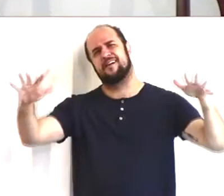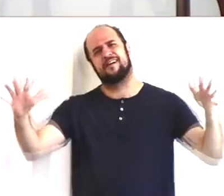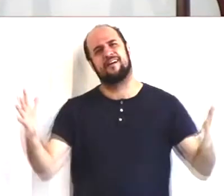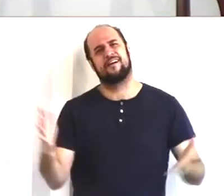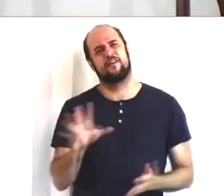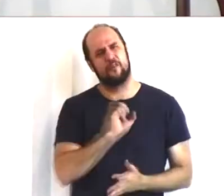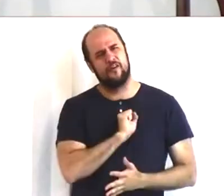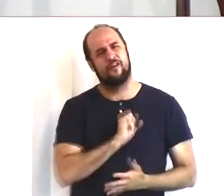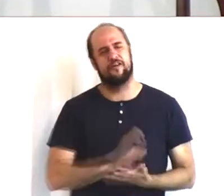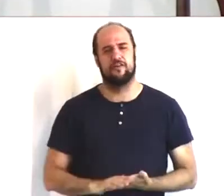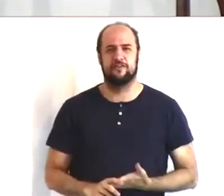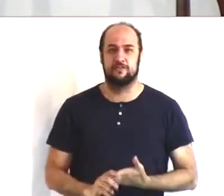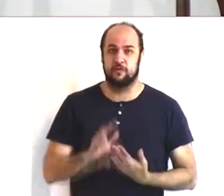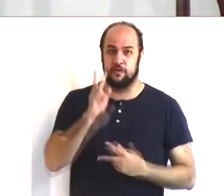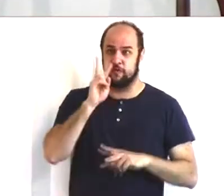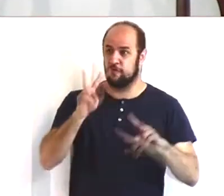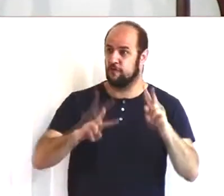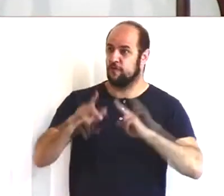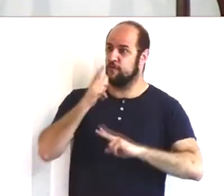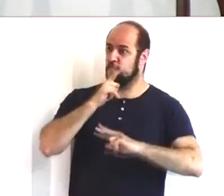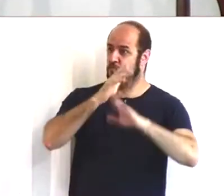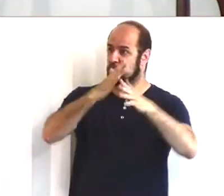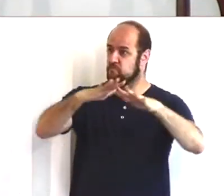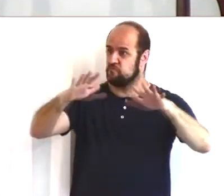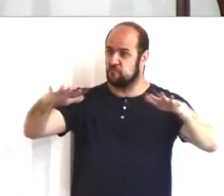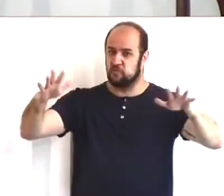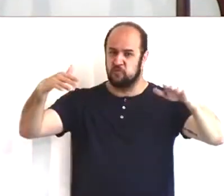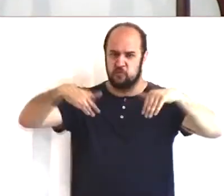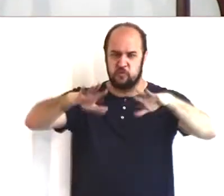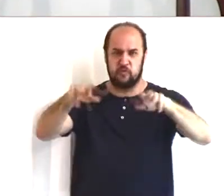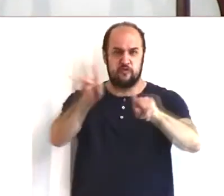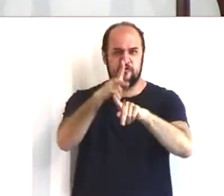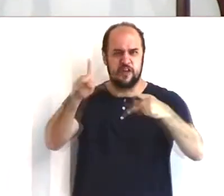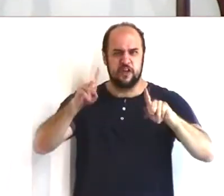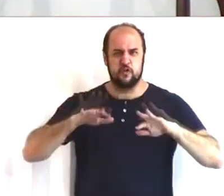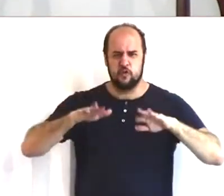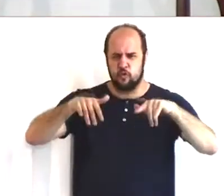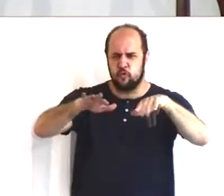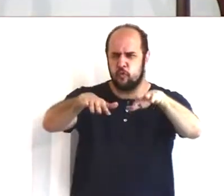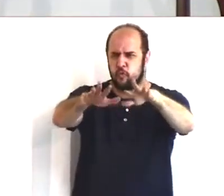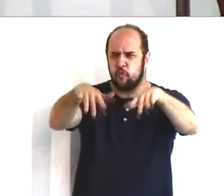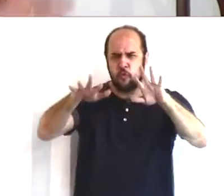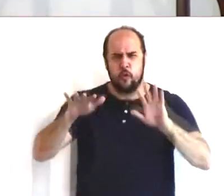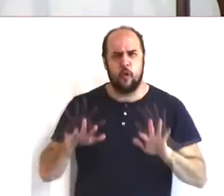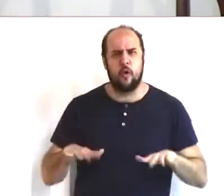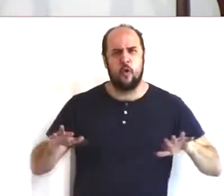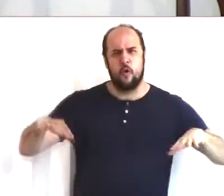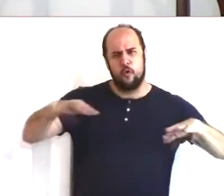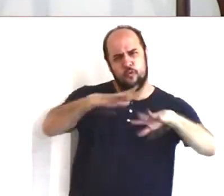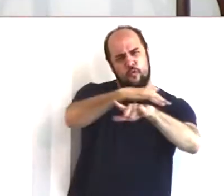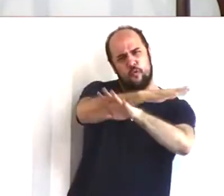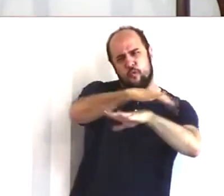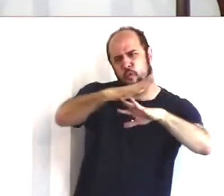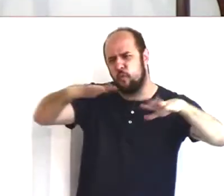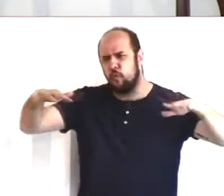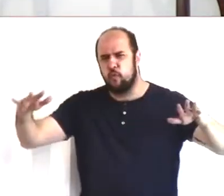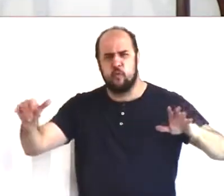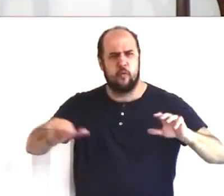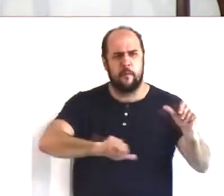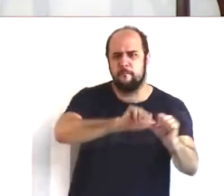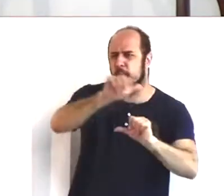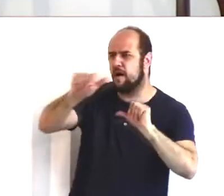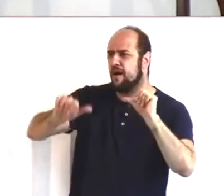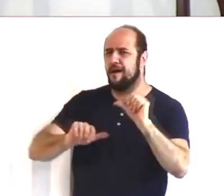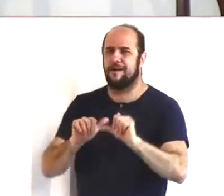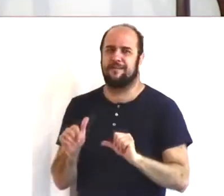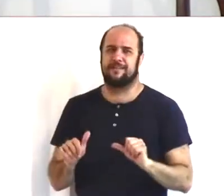E é impressionante como as ondas mudam, nunca uma onda é a mesma, o vento muda, o vento faz todo tipo de onda. E é mais ou